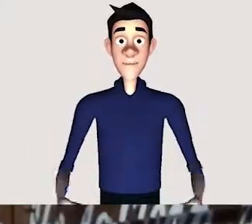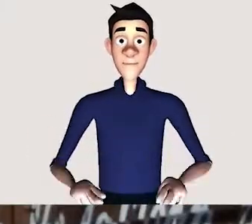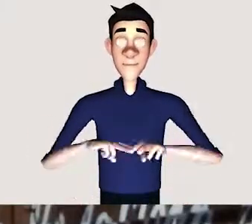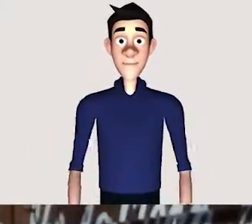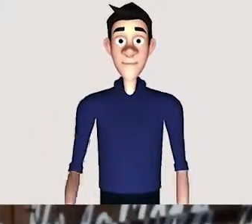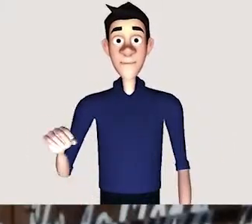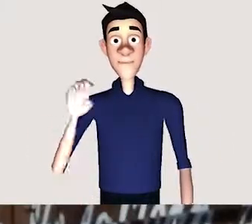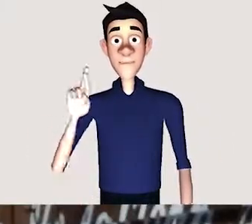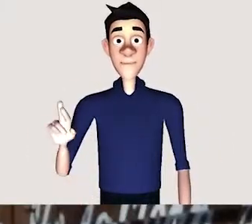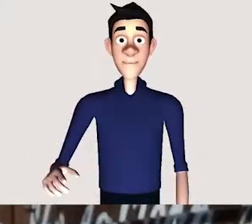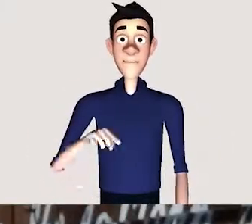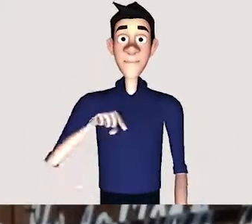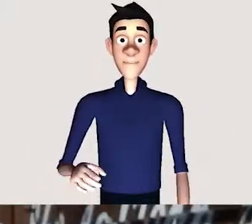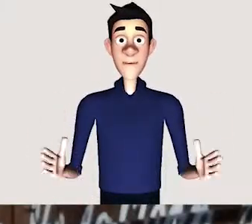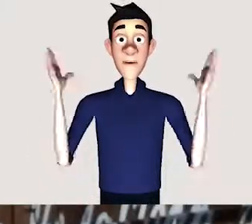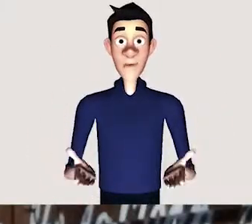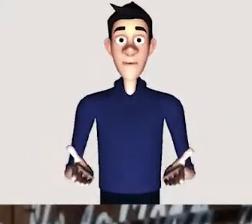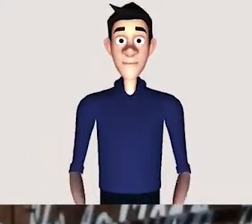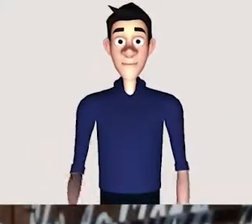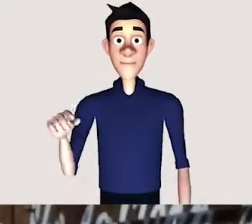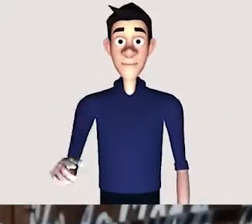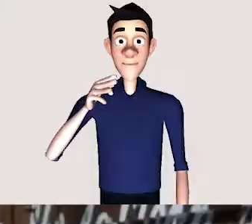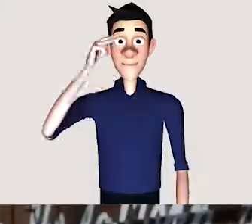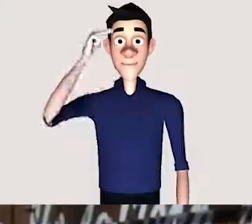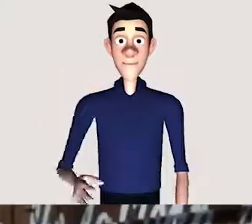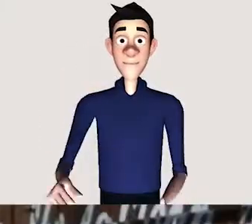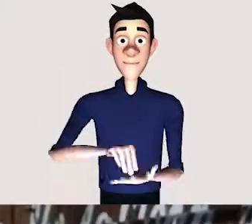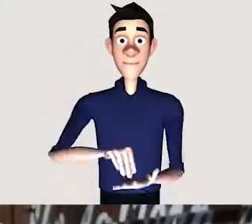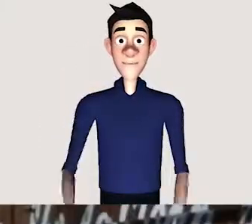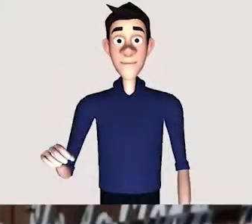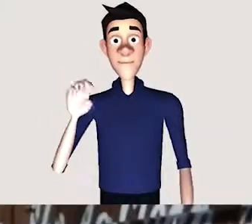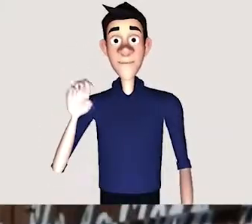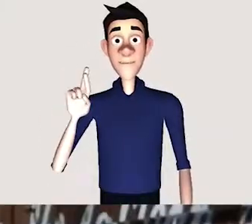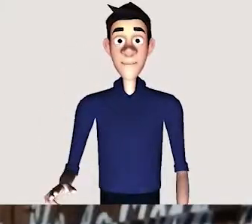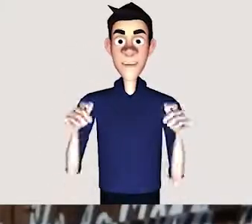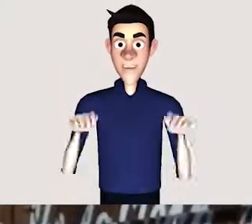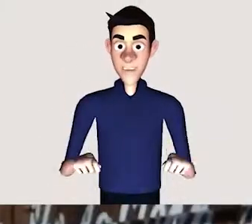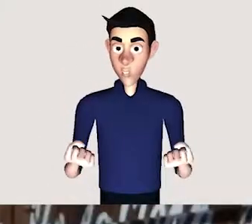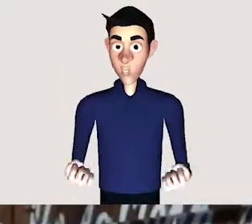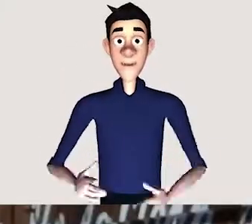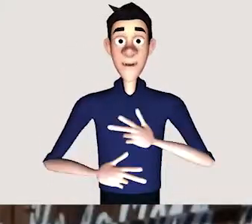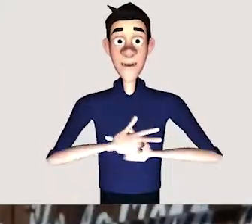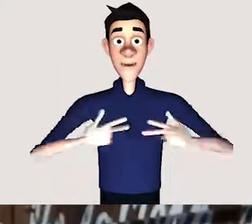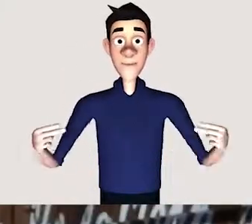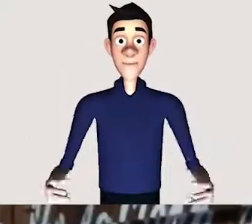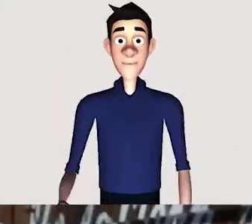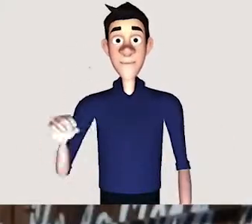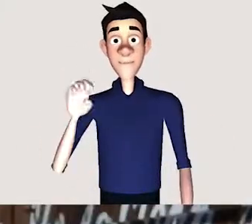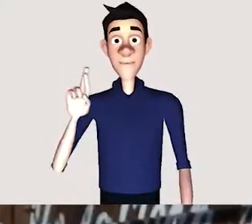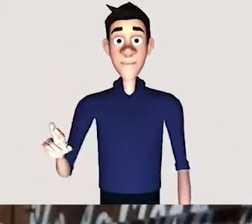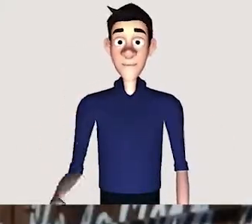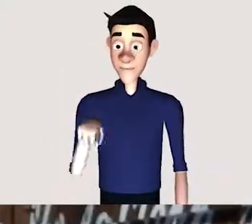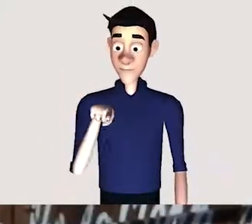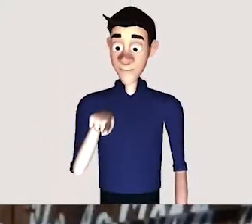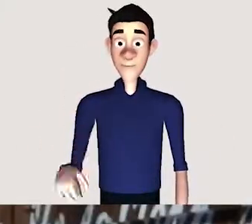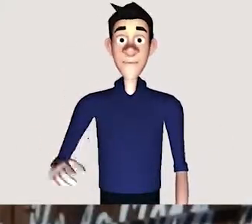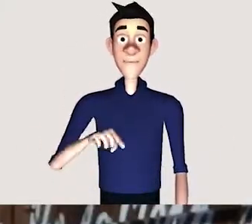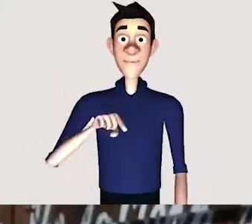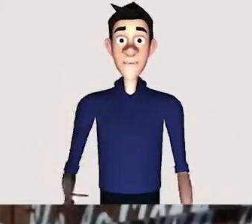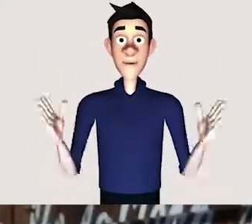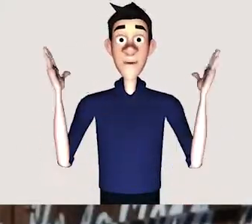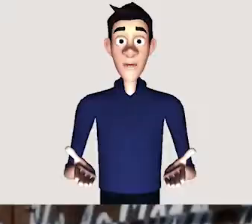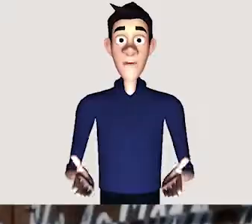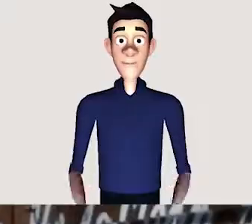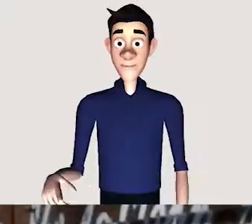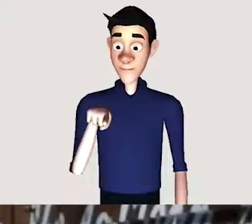aqui e agora que a memória se coloca. É uma potência do presente. É nesse aqui e agora, nesse